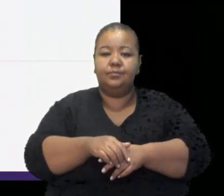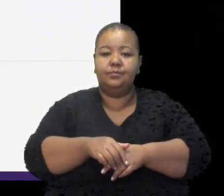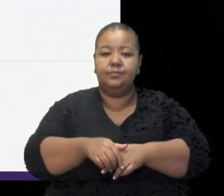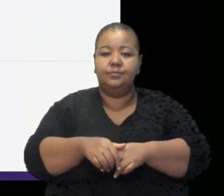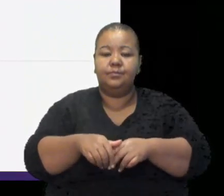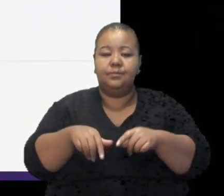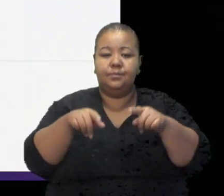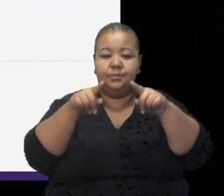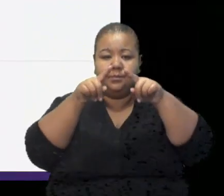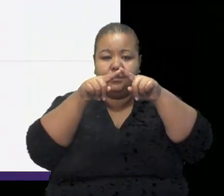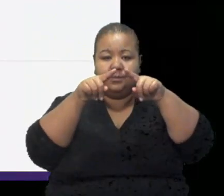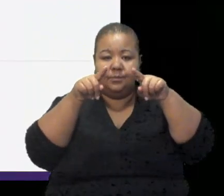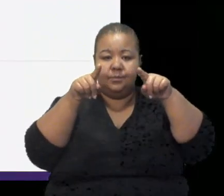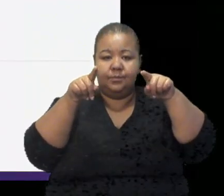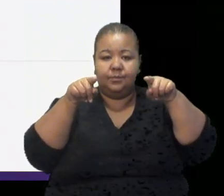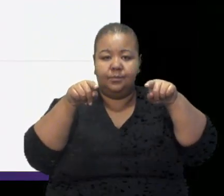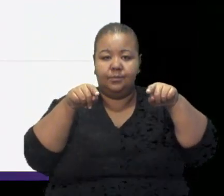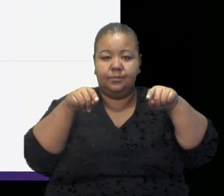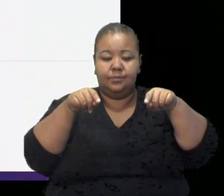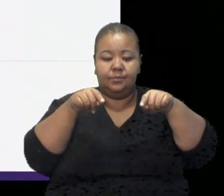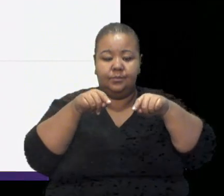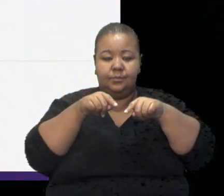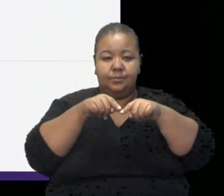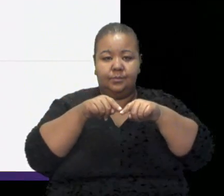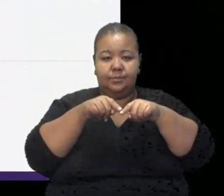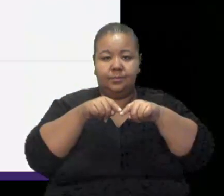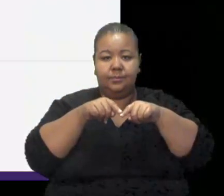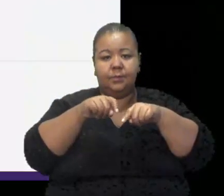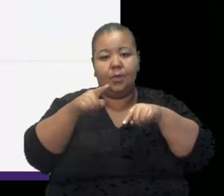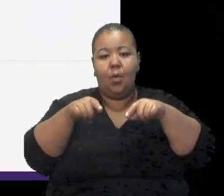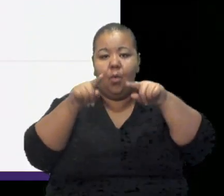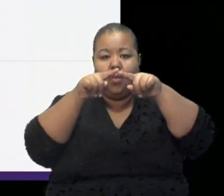o símbolo de um quadrado ou de um retângulo,